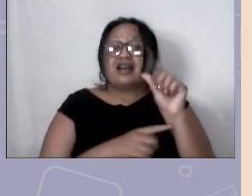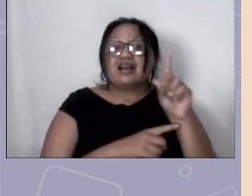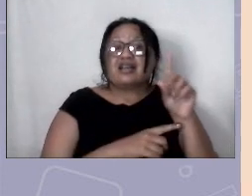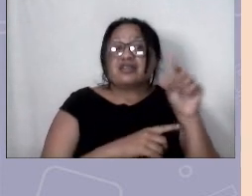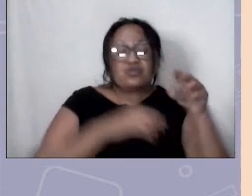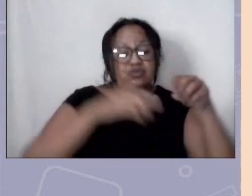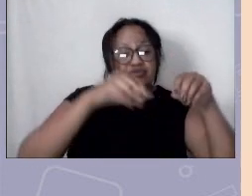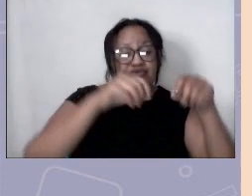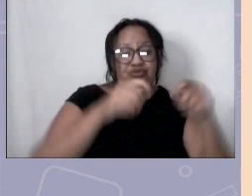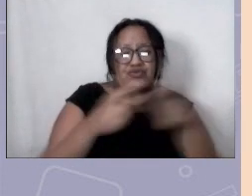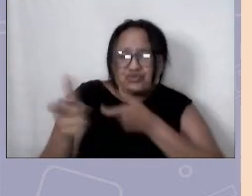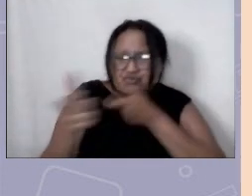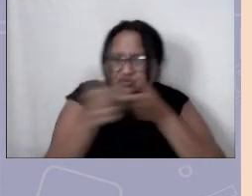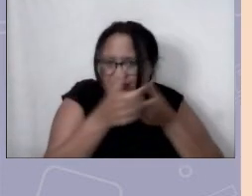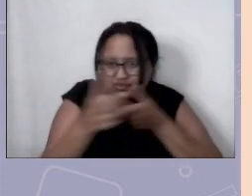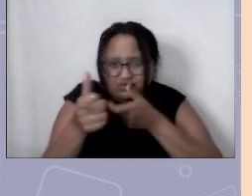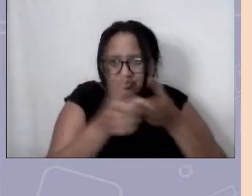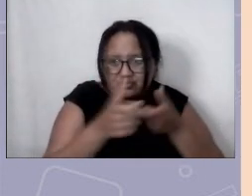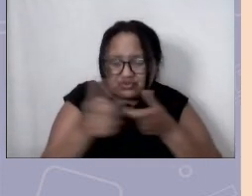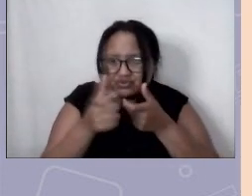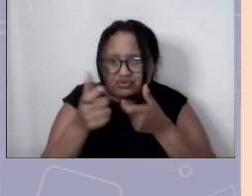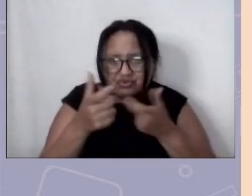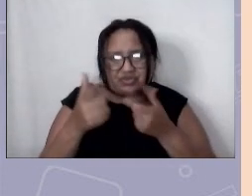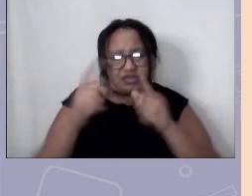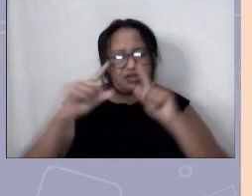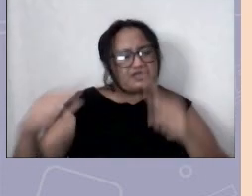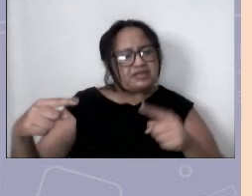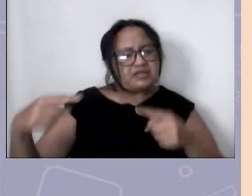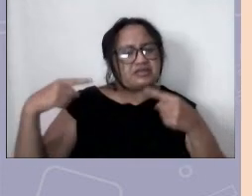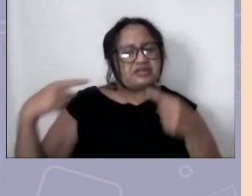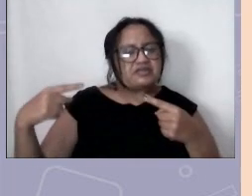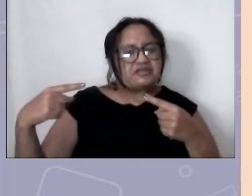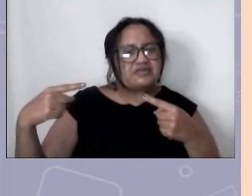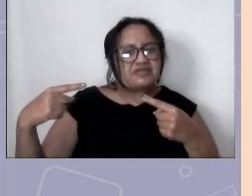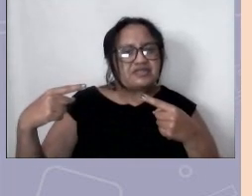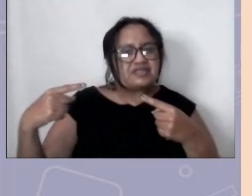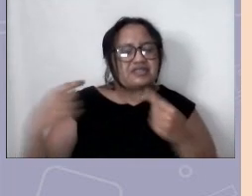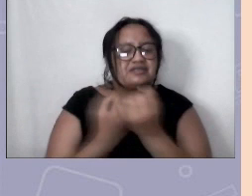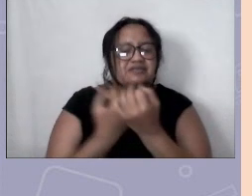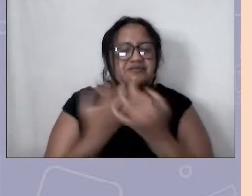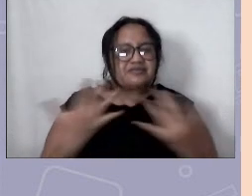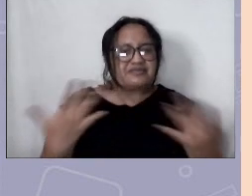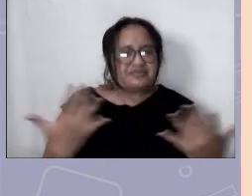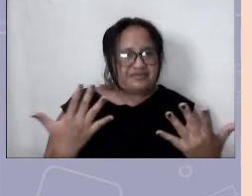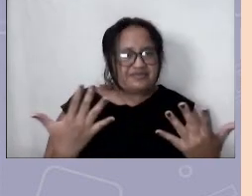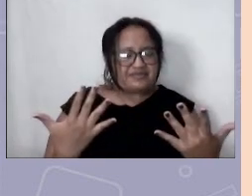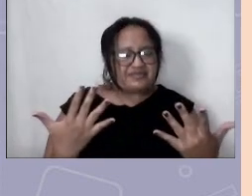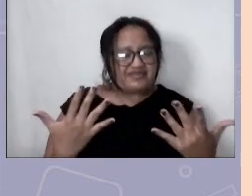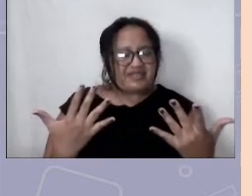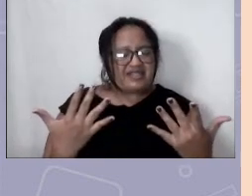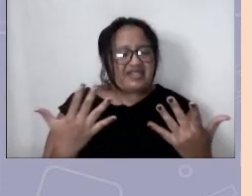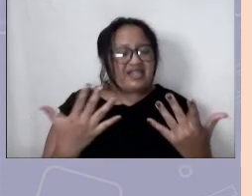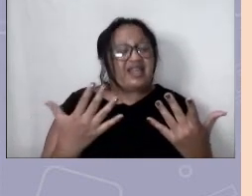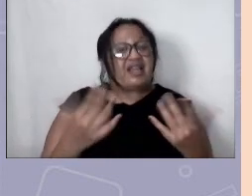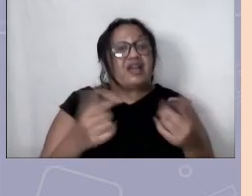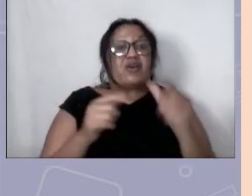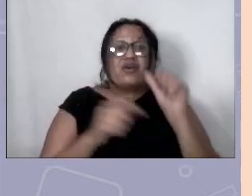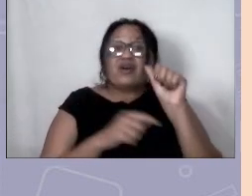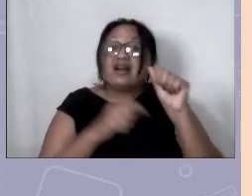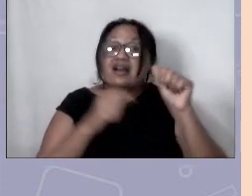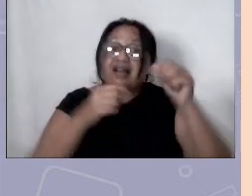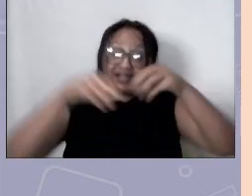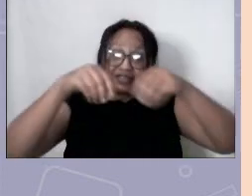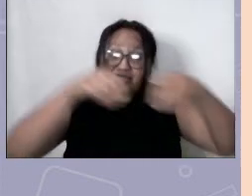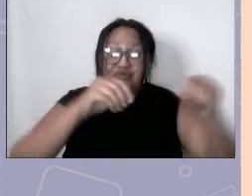ou defensivos agrícolas na lavoura os orgânicos são cultivados com adubos naturais e em caso de necessidade com